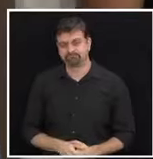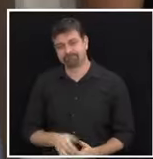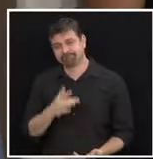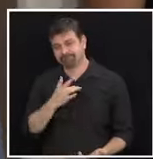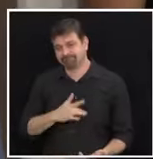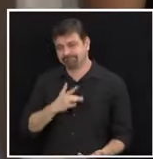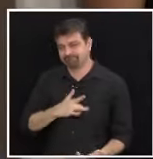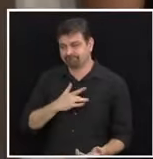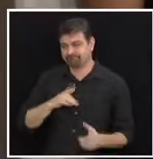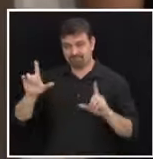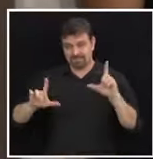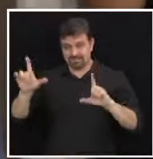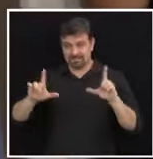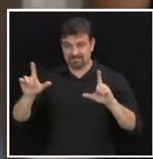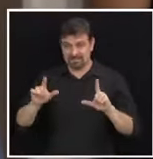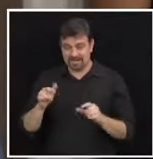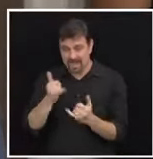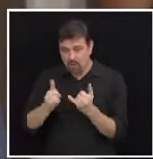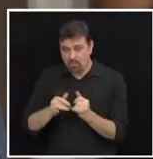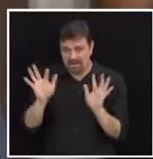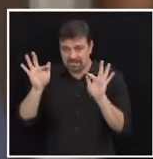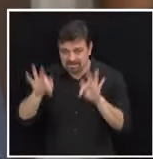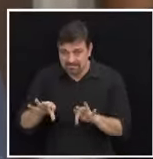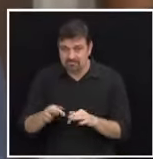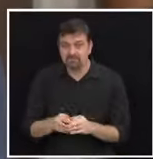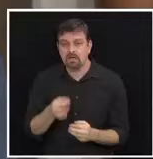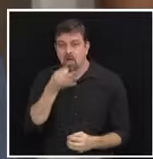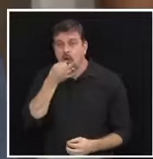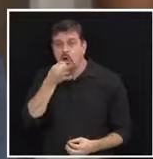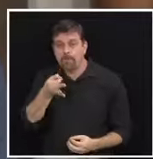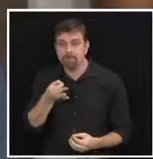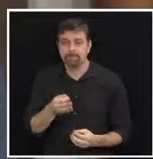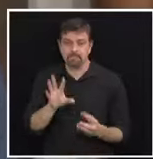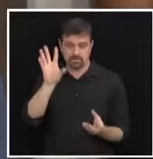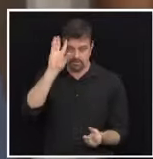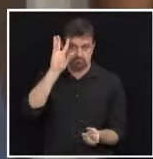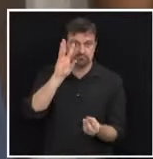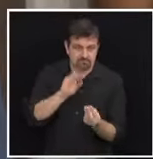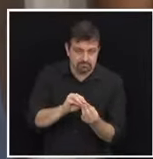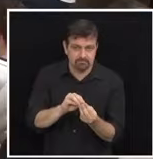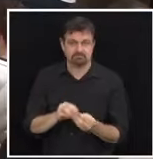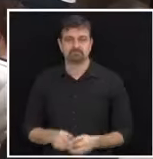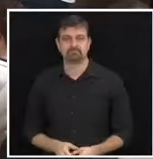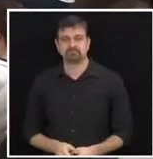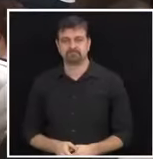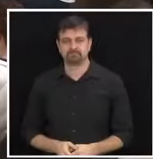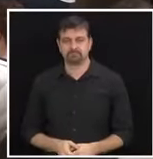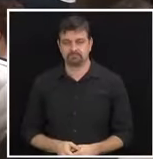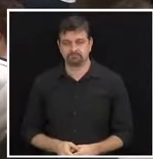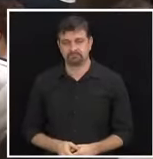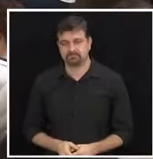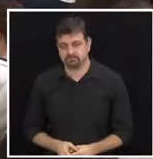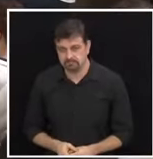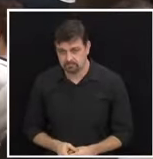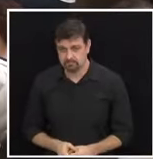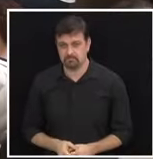programa tá acabando, mas antes eu vou pedir as considerações finais dos nossos convidados. Bom,